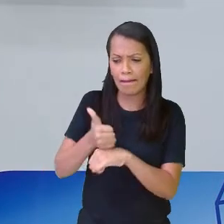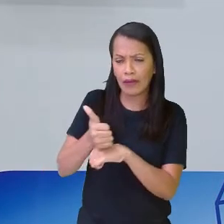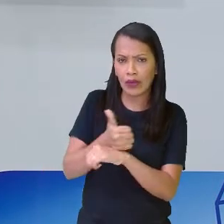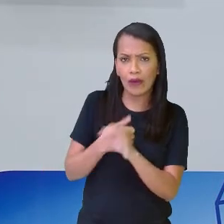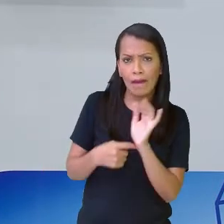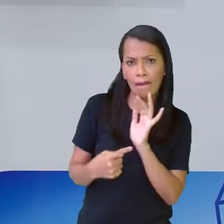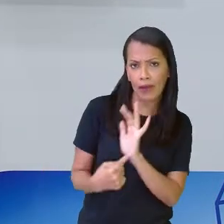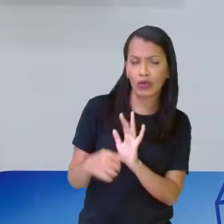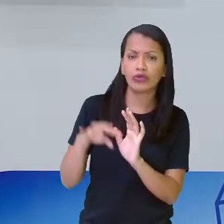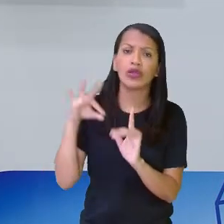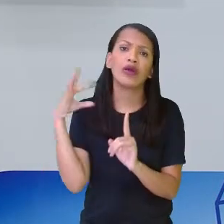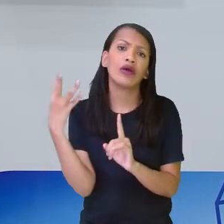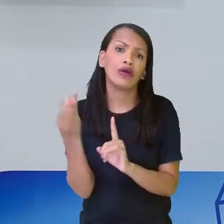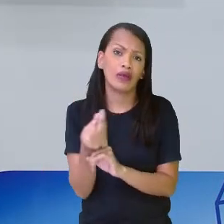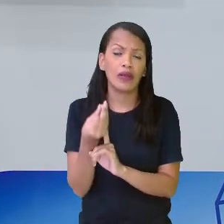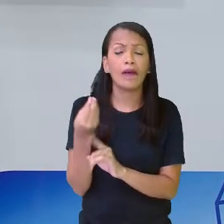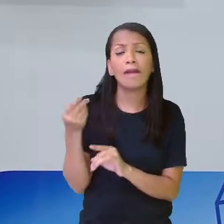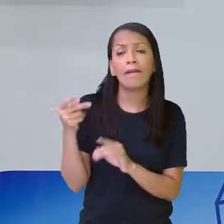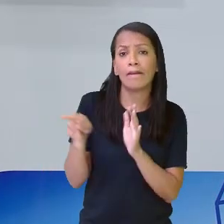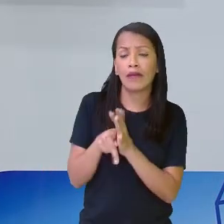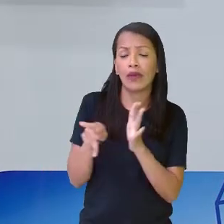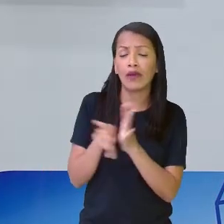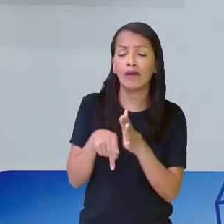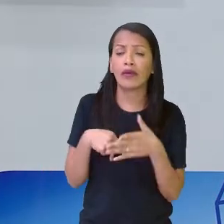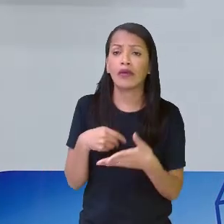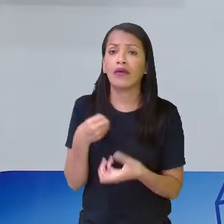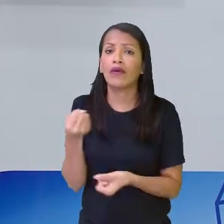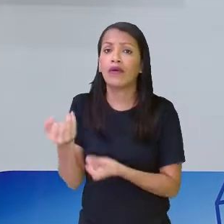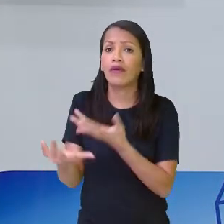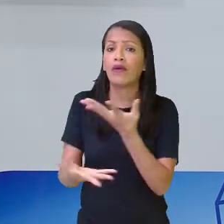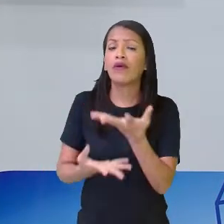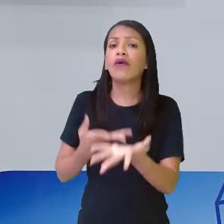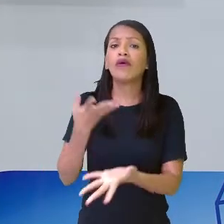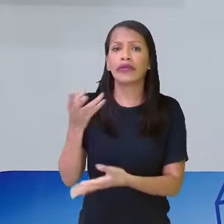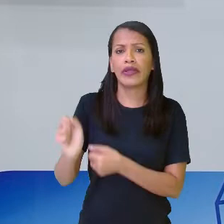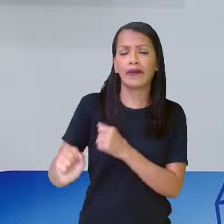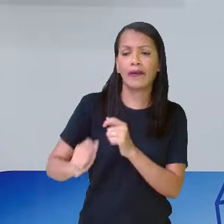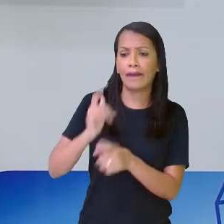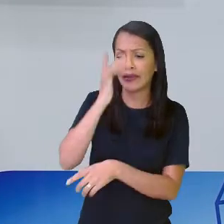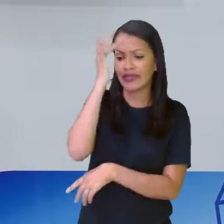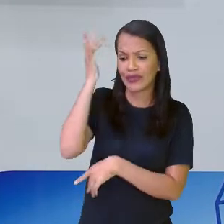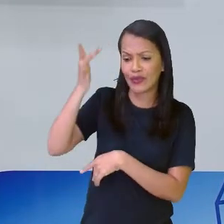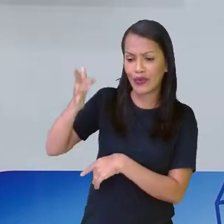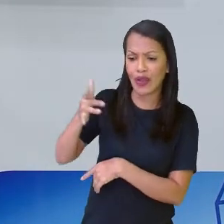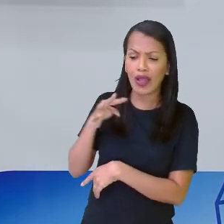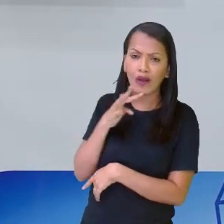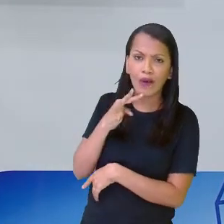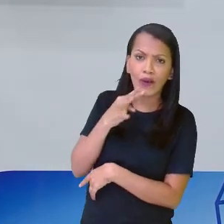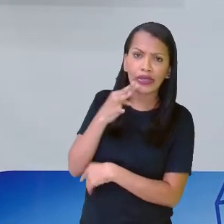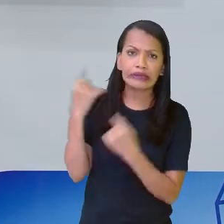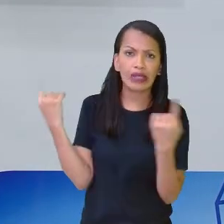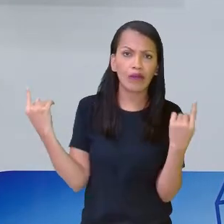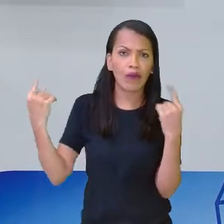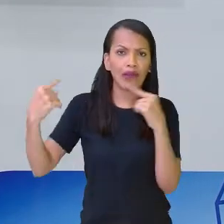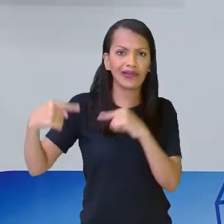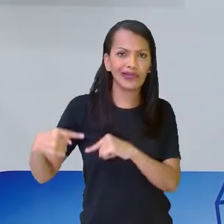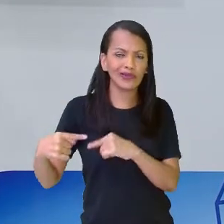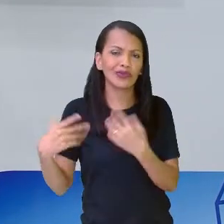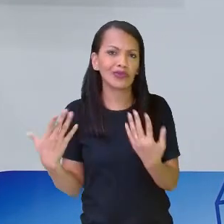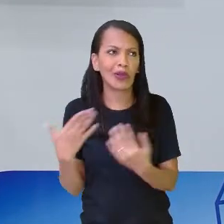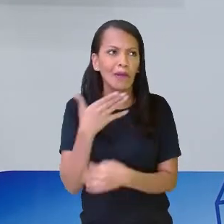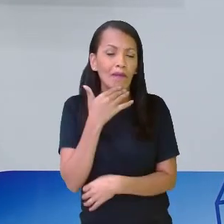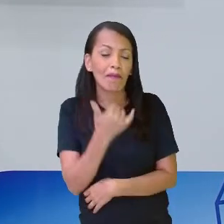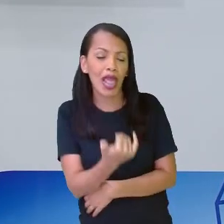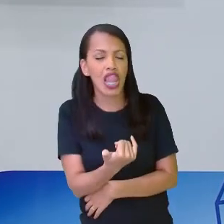demonstrar sua arte de uma determinada forma e isso vai se surgindo, vai se popularizando quando há uma disputa. Quais seriam os